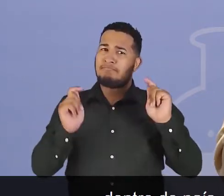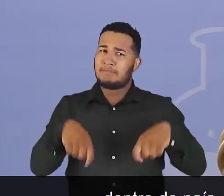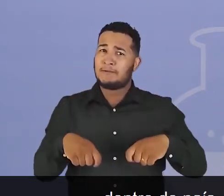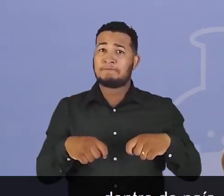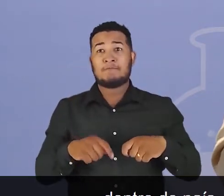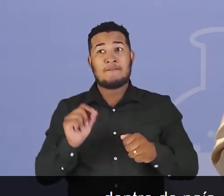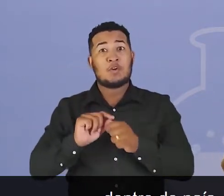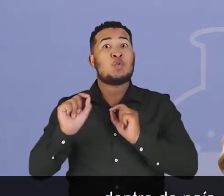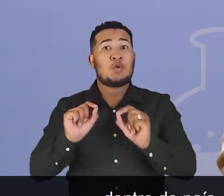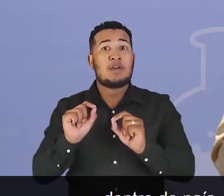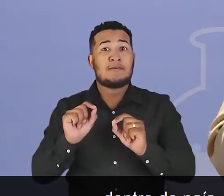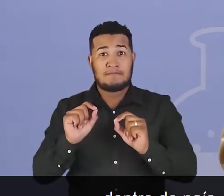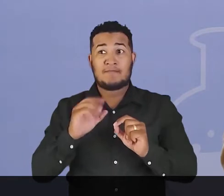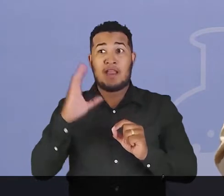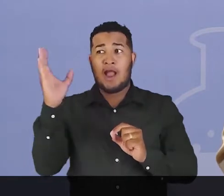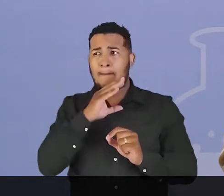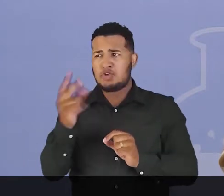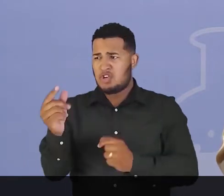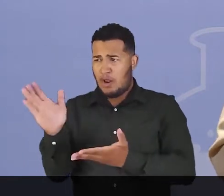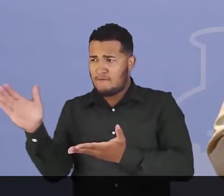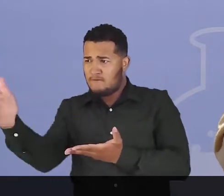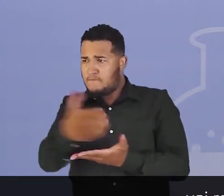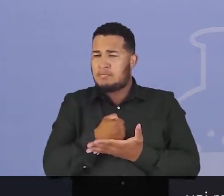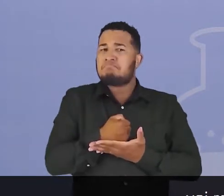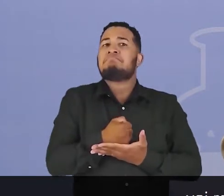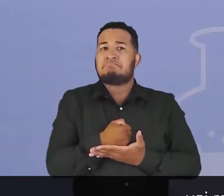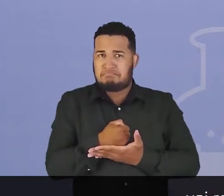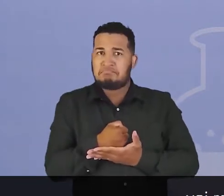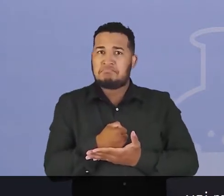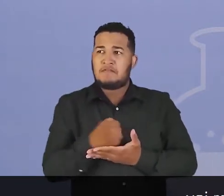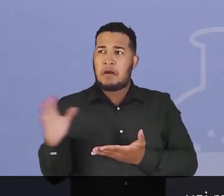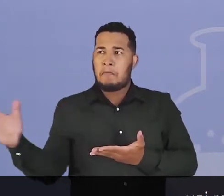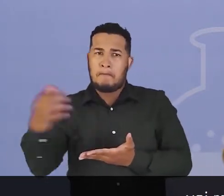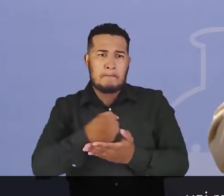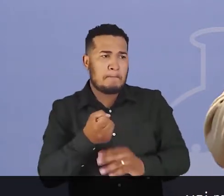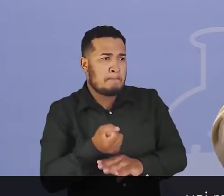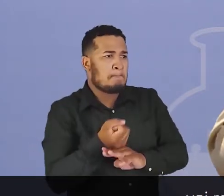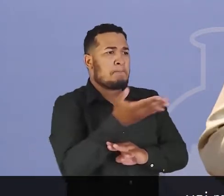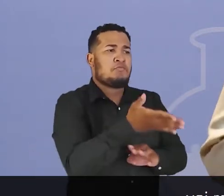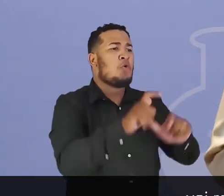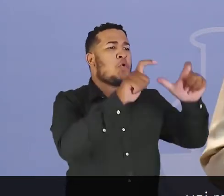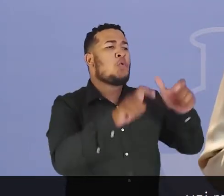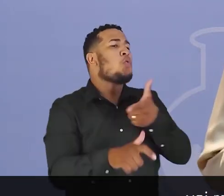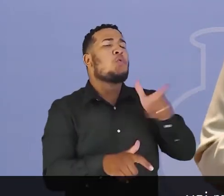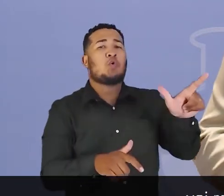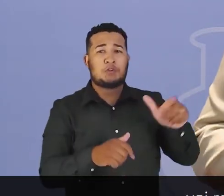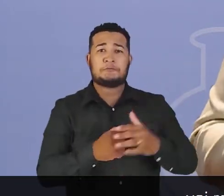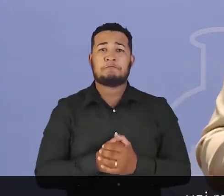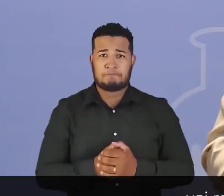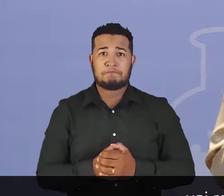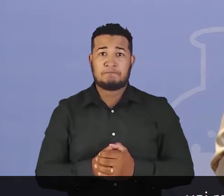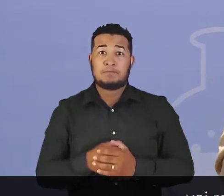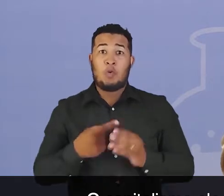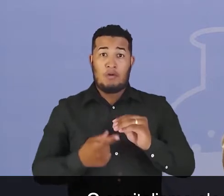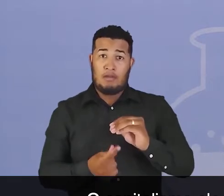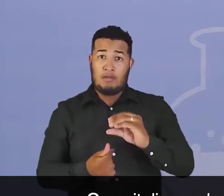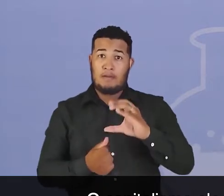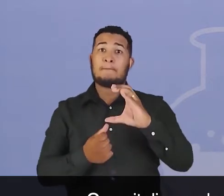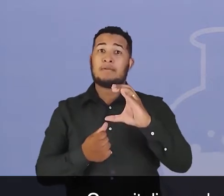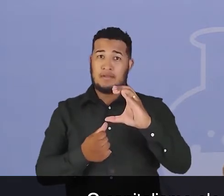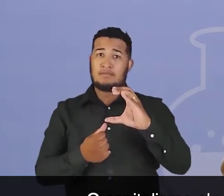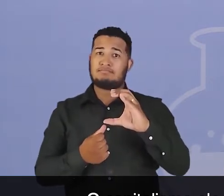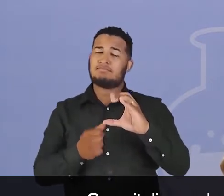o seu investimento, o que ele vai fazer? Ele vai retirar o seu dinheiro dali e vai empregar em uma outra região.